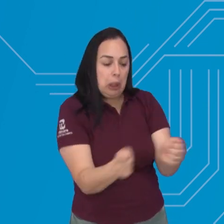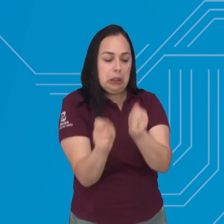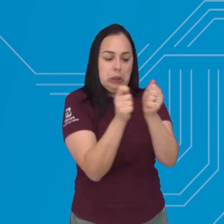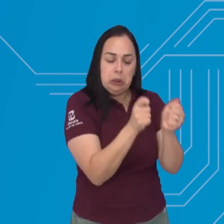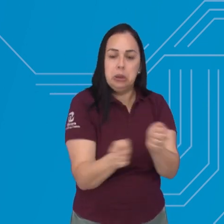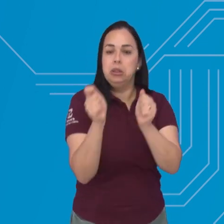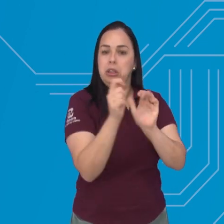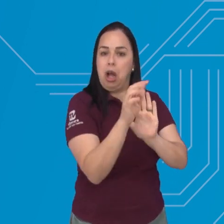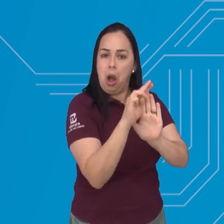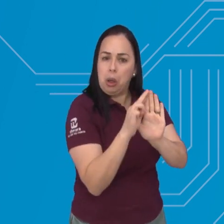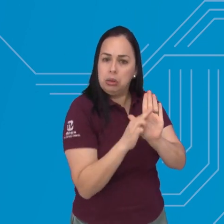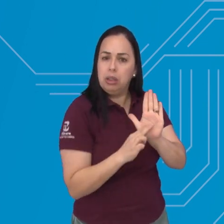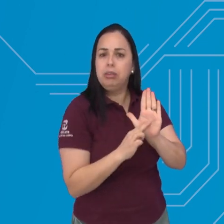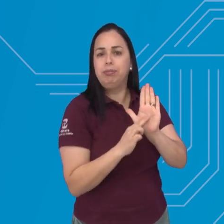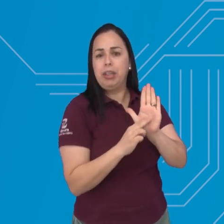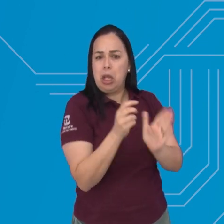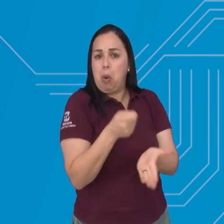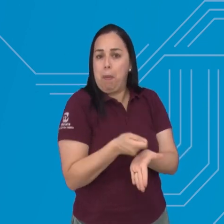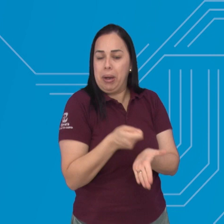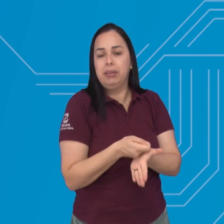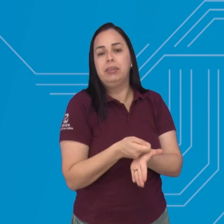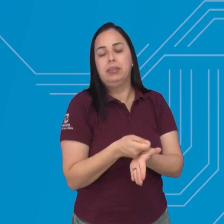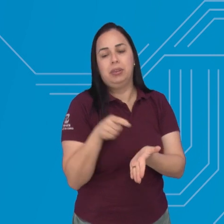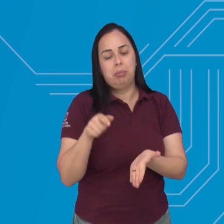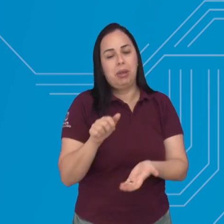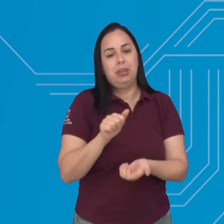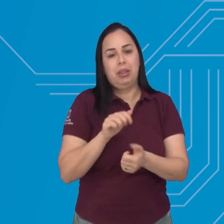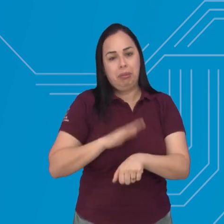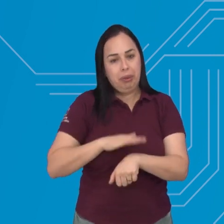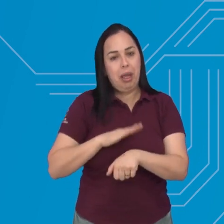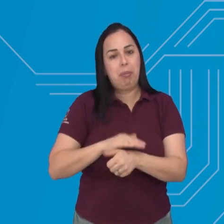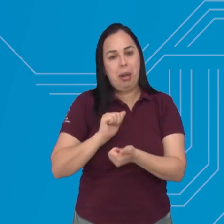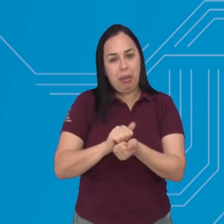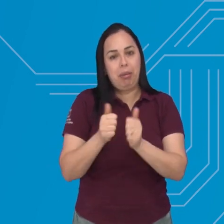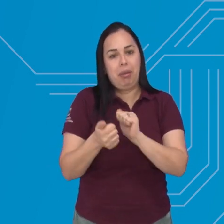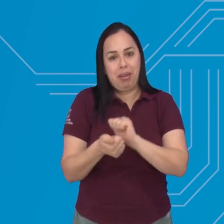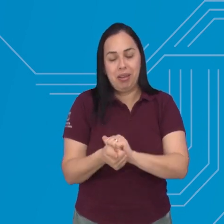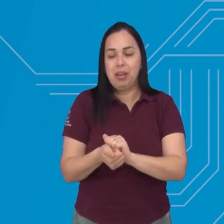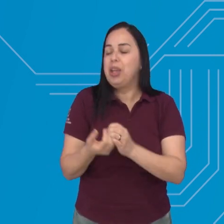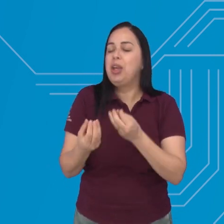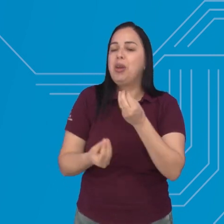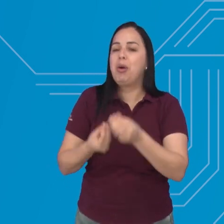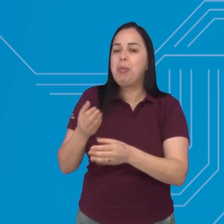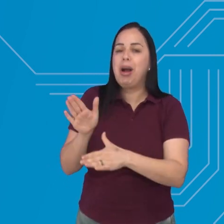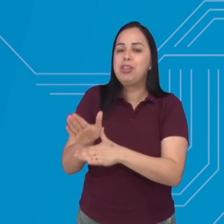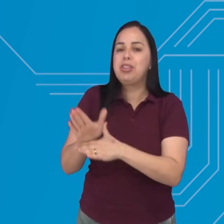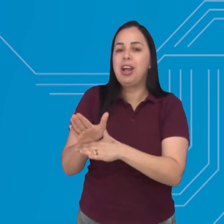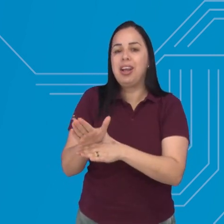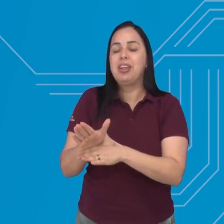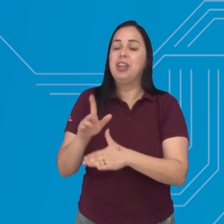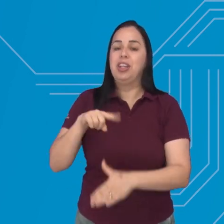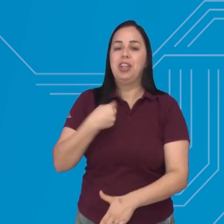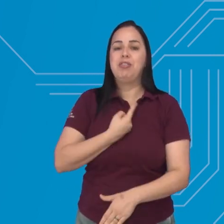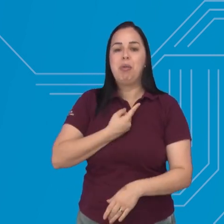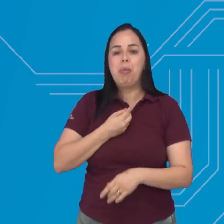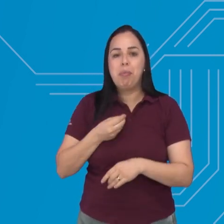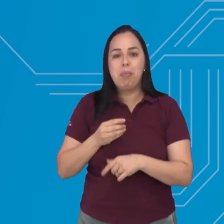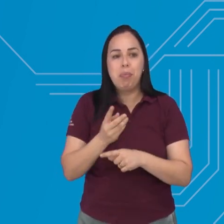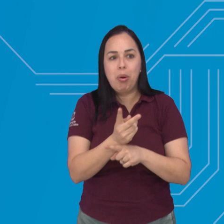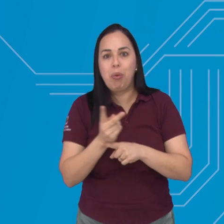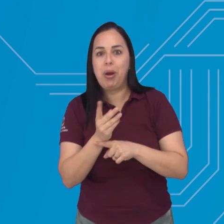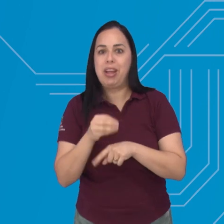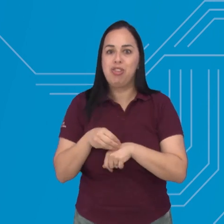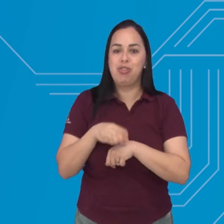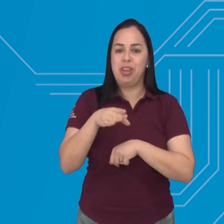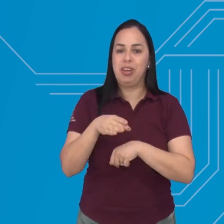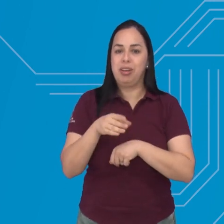regrada e com obrigações pode levar um tempinho. Então, como preparar os filhos para esse momento? A gente foi atrás de dicas para que nem